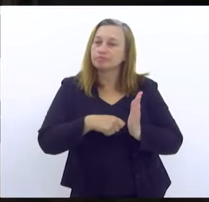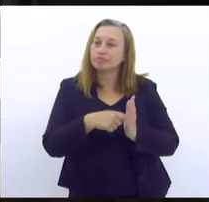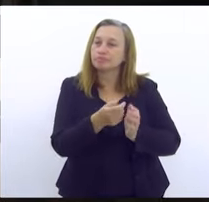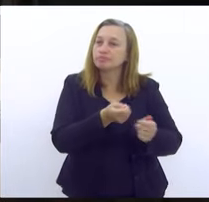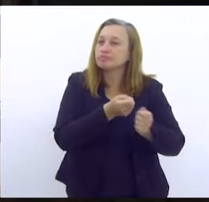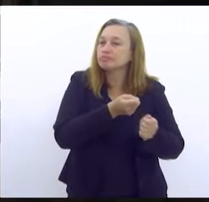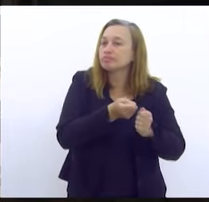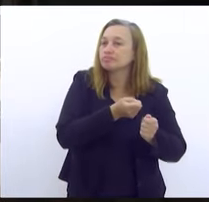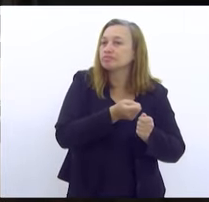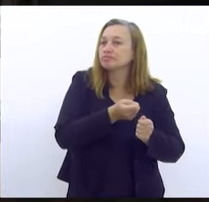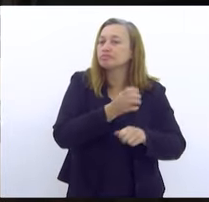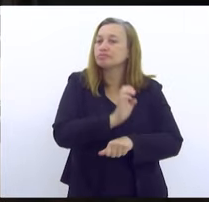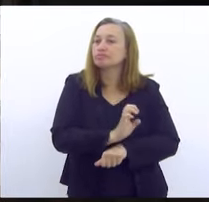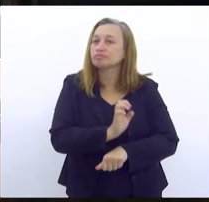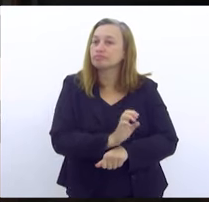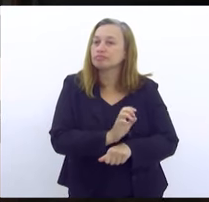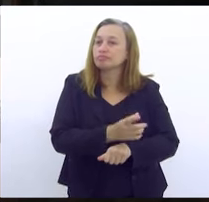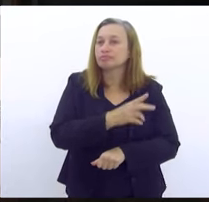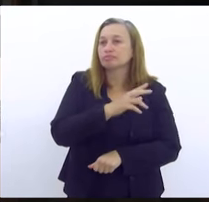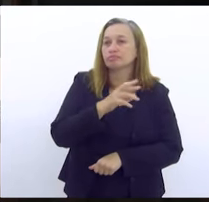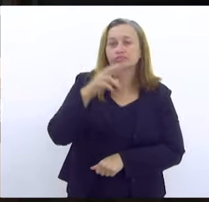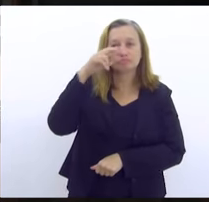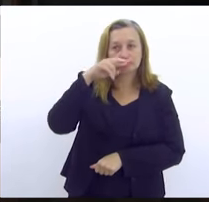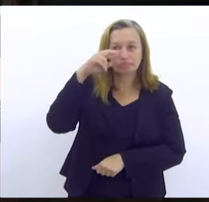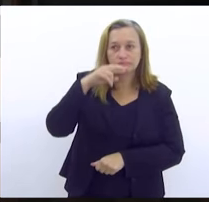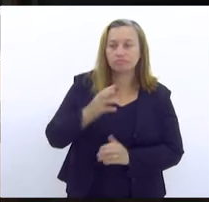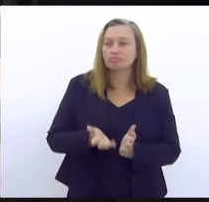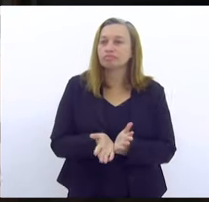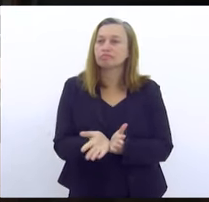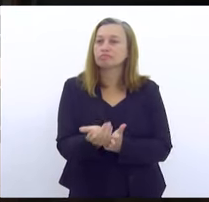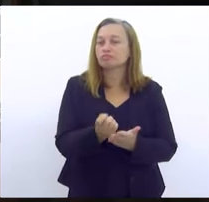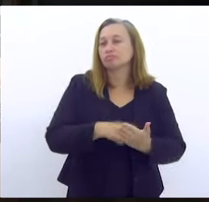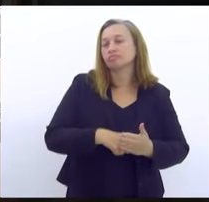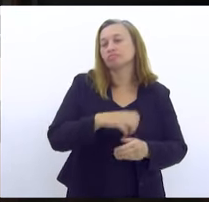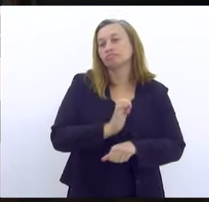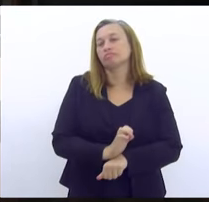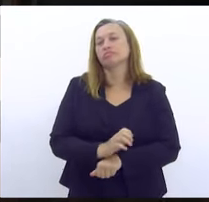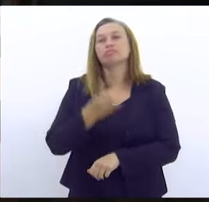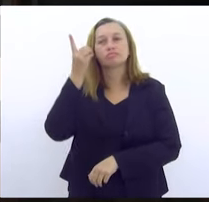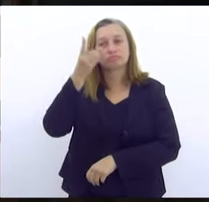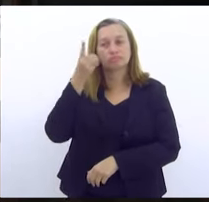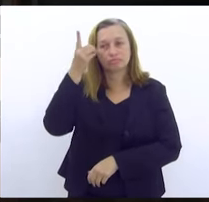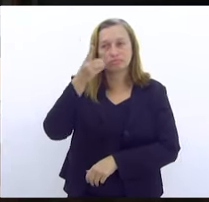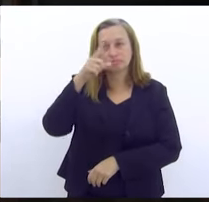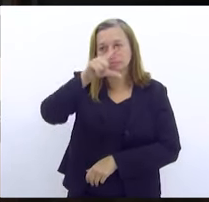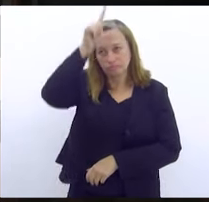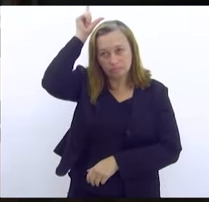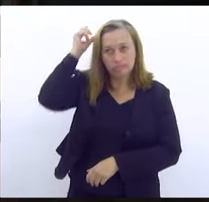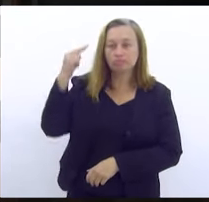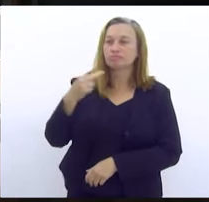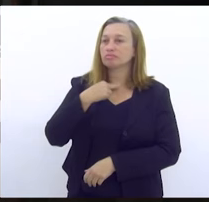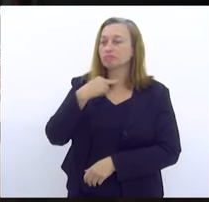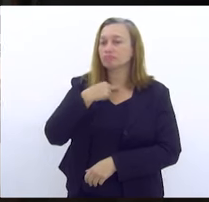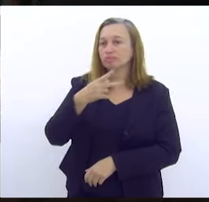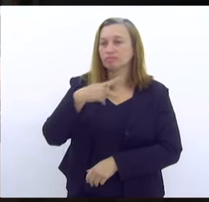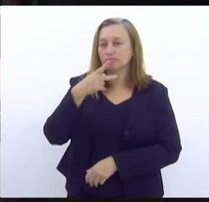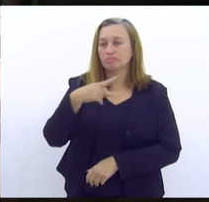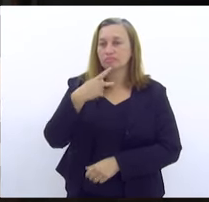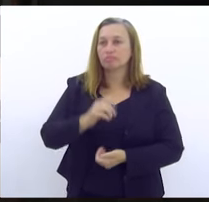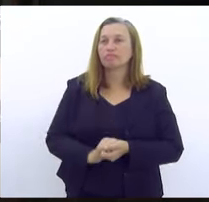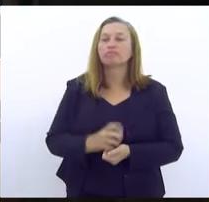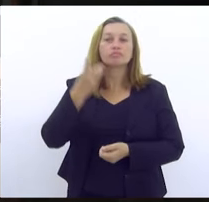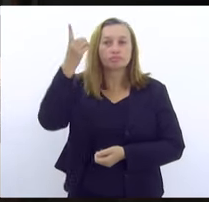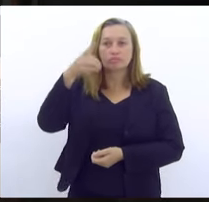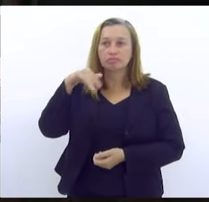da Arrecadação Estadual e Fiscalização dos Tributos Estaduais. Deputado Luiz Paulo é autor, né, das emendas. Deputado